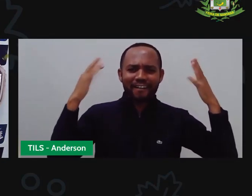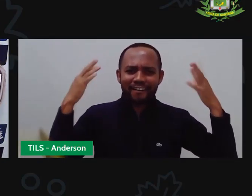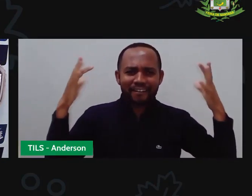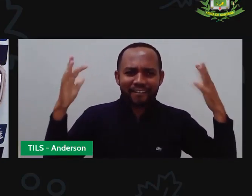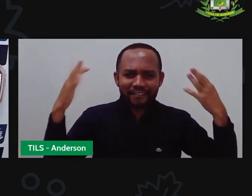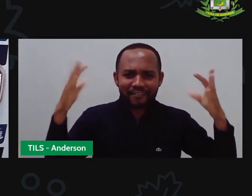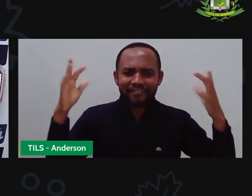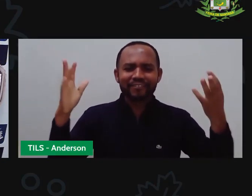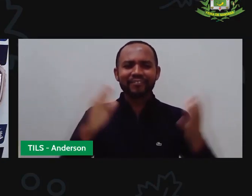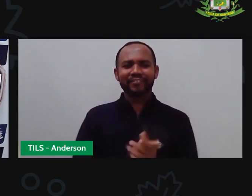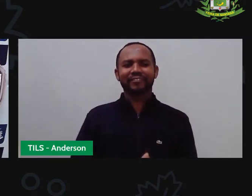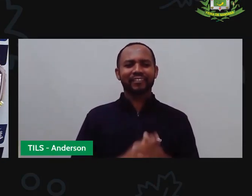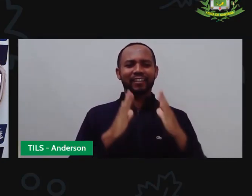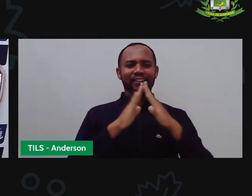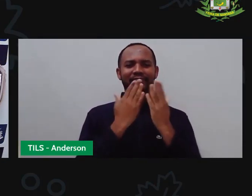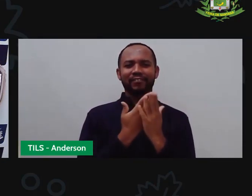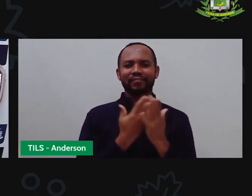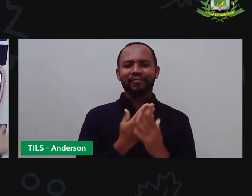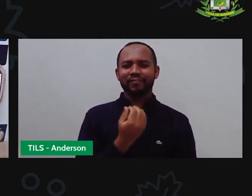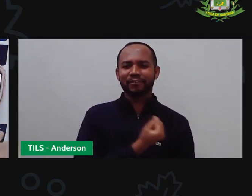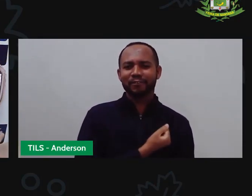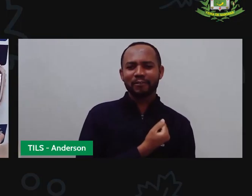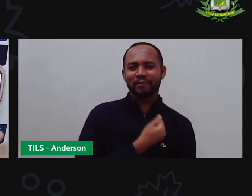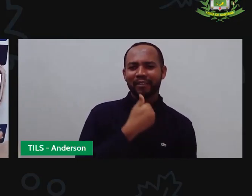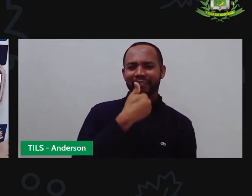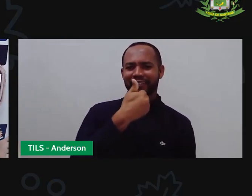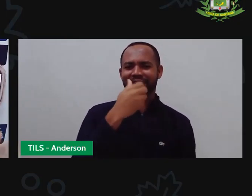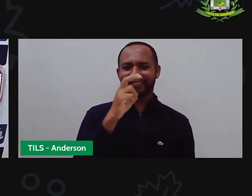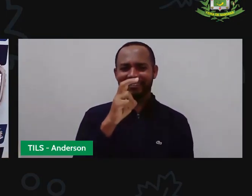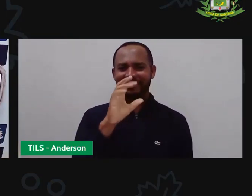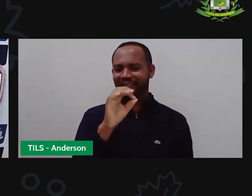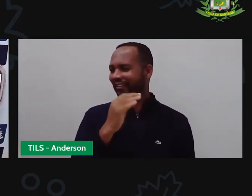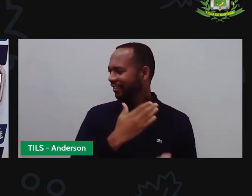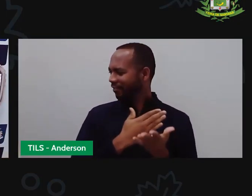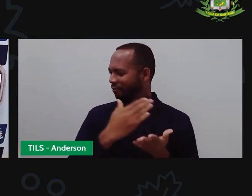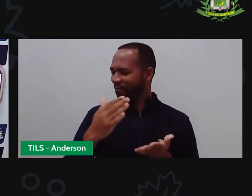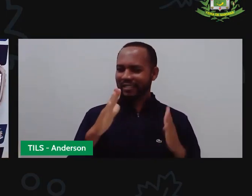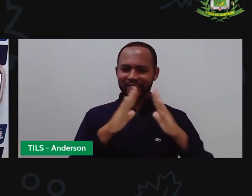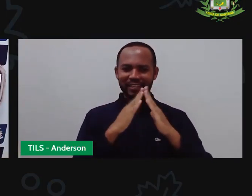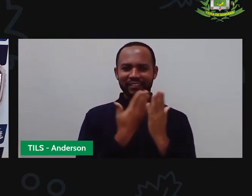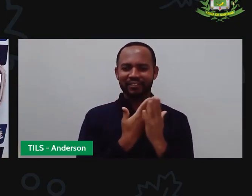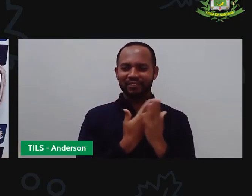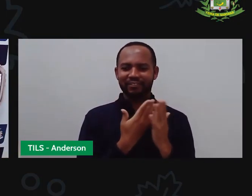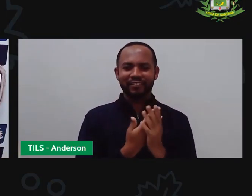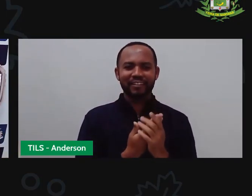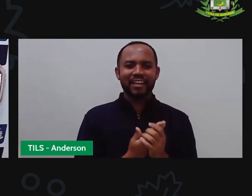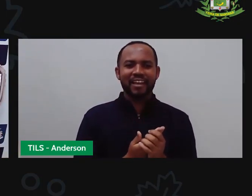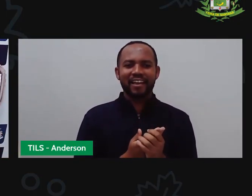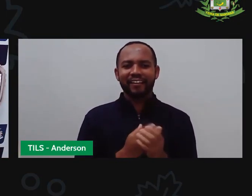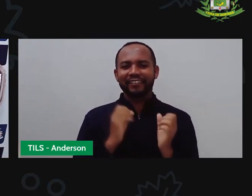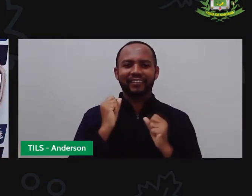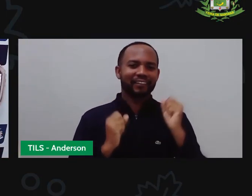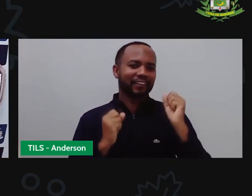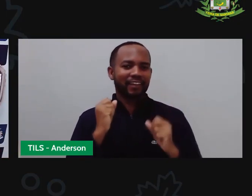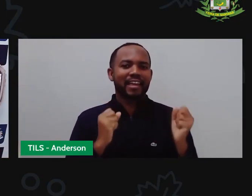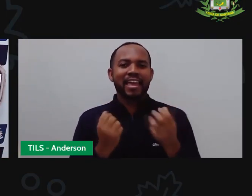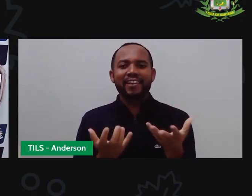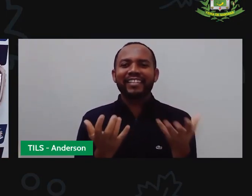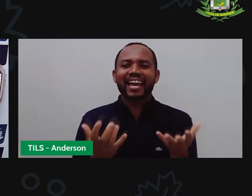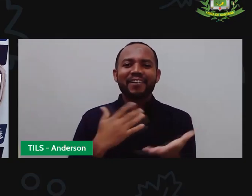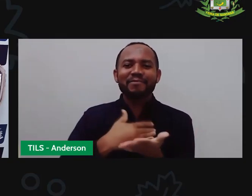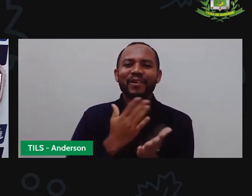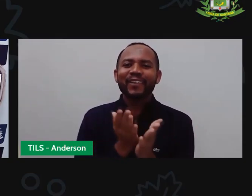Nossa aula de número 150. Vamos começar com a aula, gente, agora, né, nosso conteúdo. Já para se arrumar aqui para o nosso